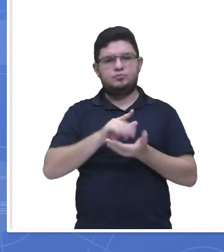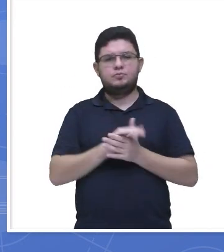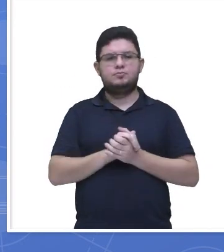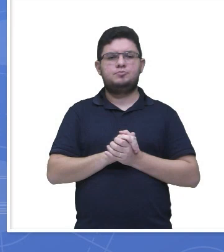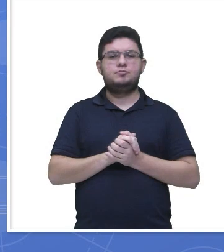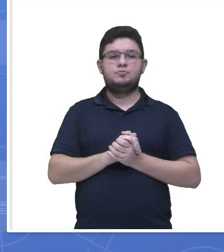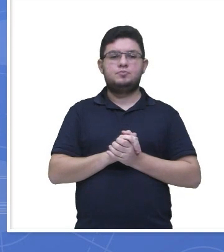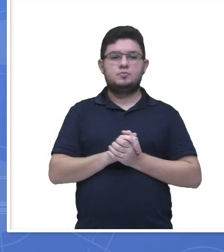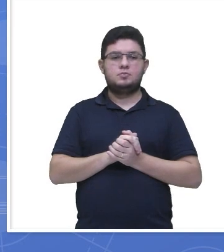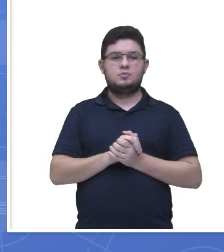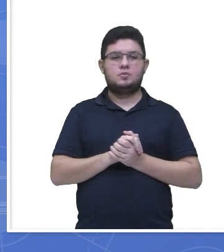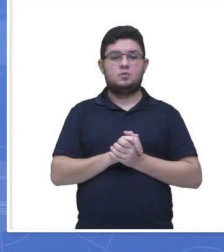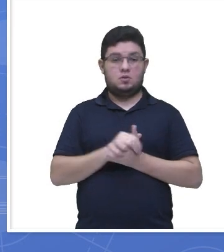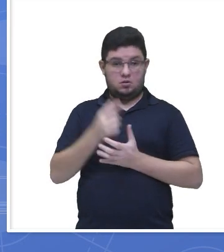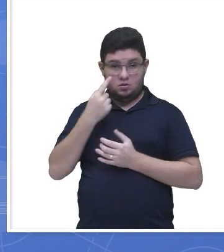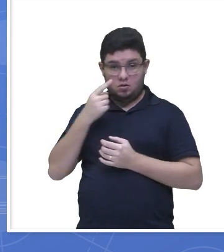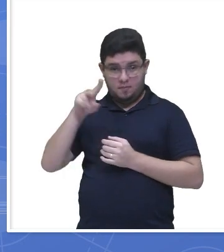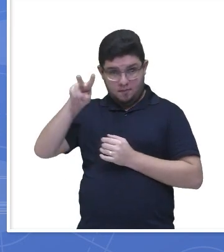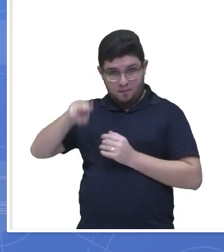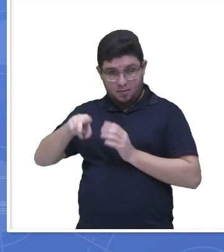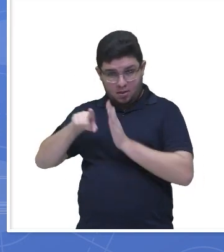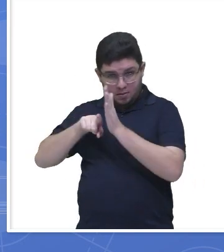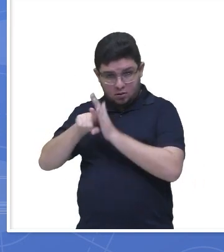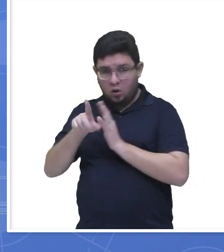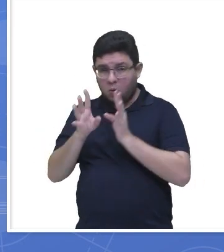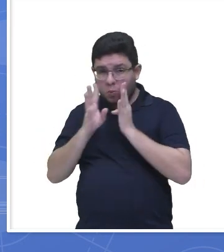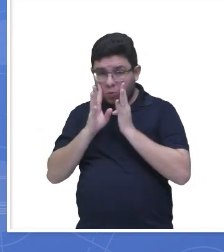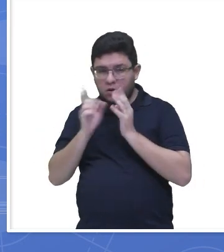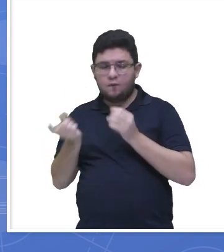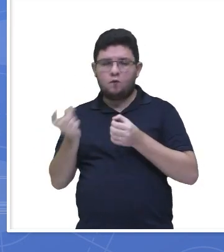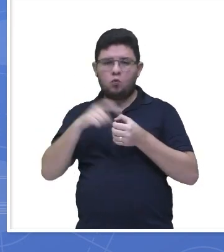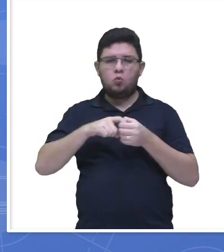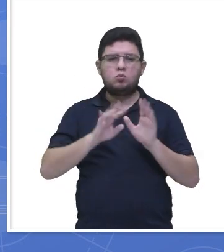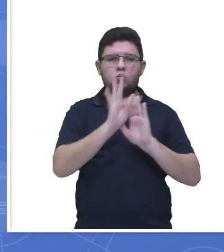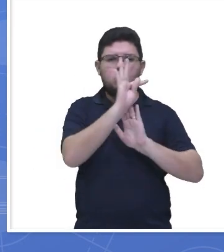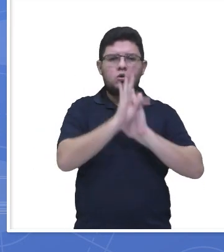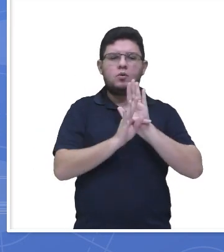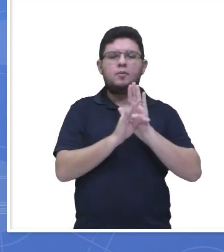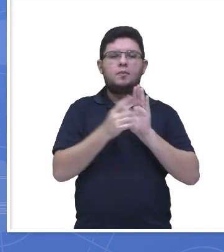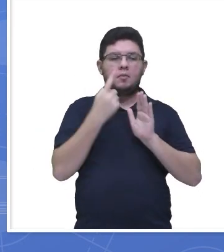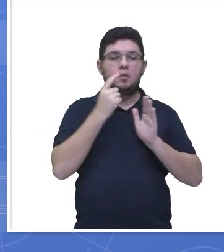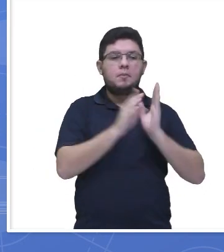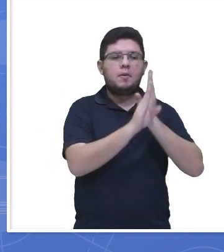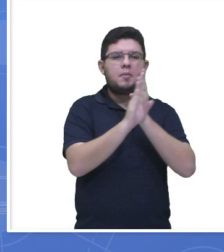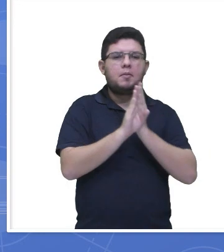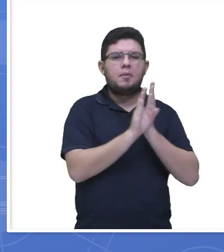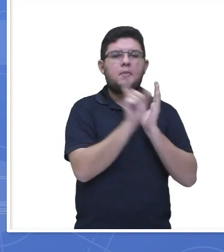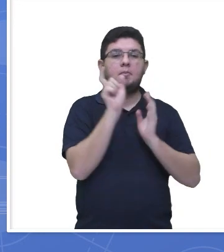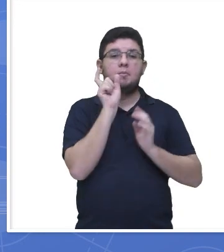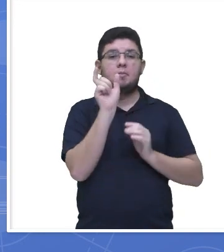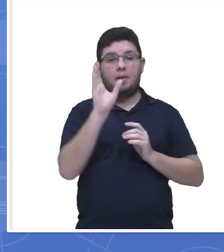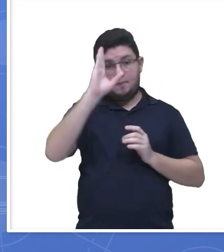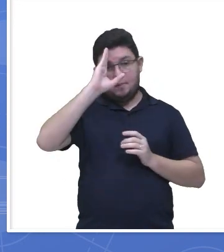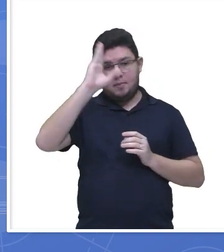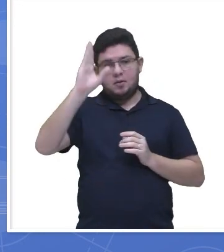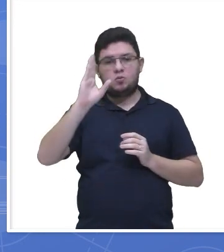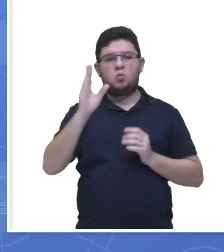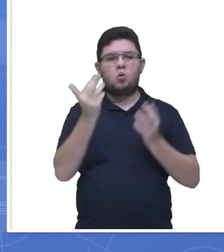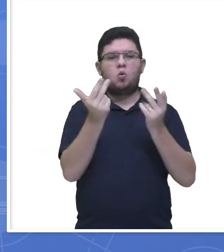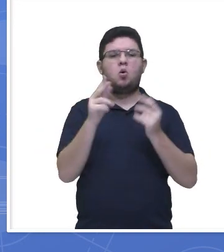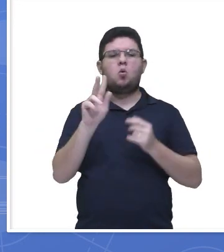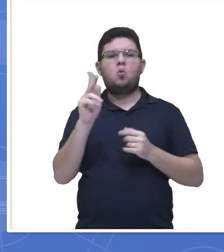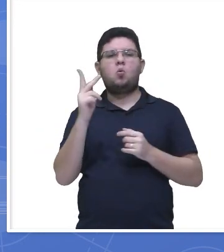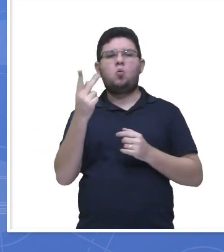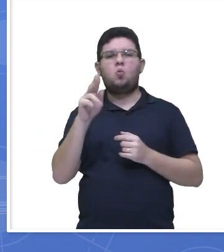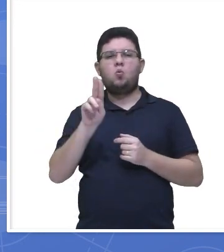atentamente a pergunta, voltamos ao texto para identificar palavras-chave como human activities. Lembram que nós fizemos essa